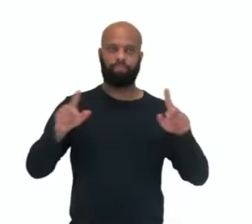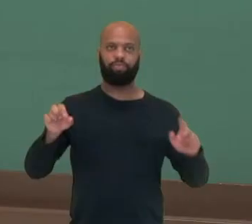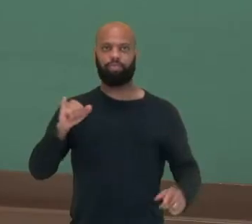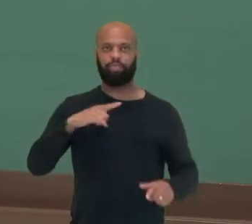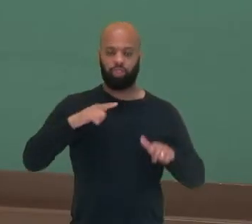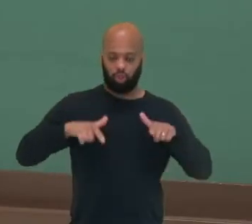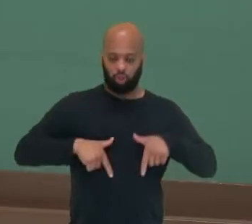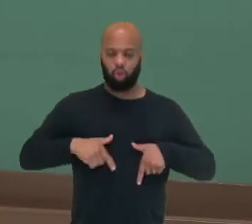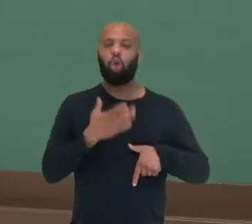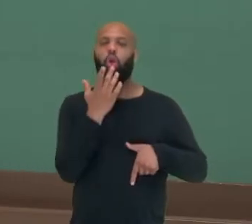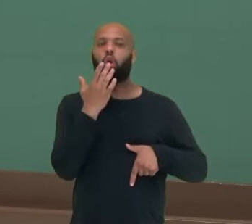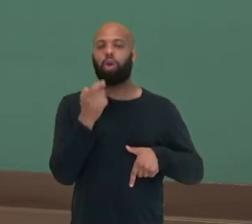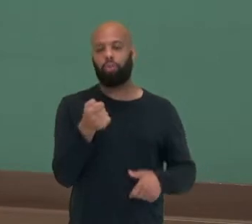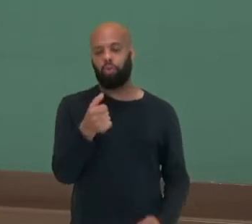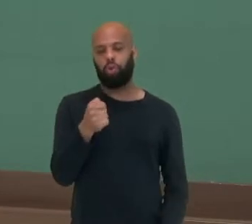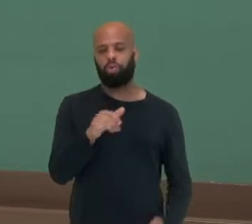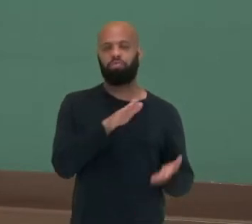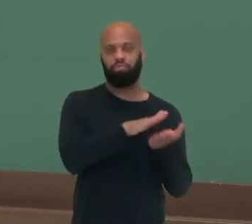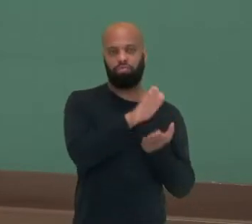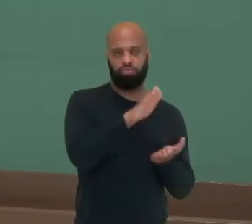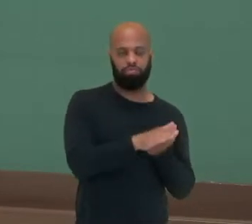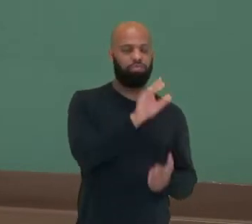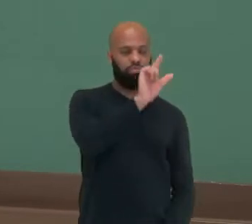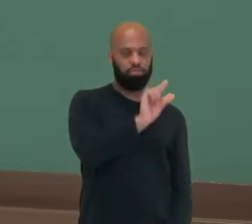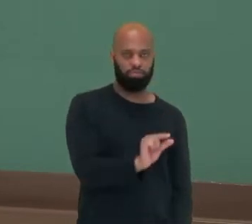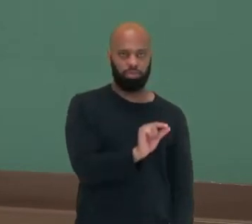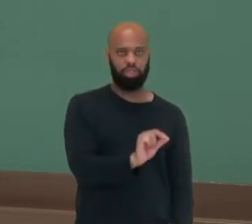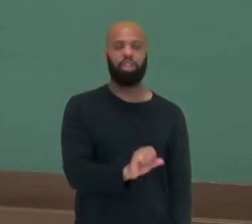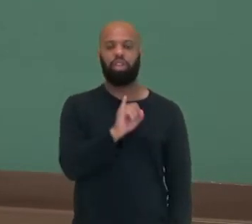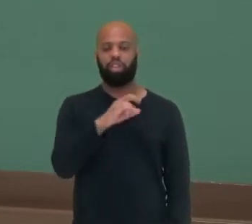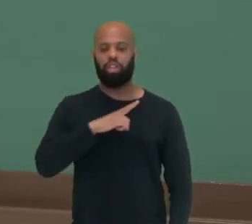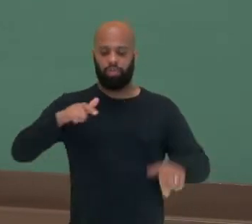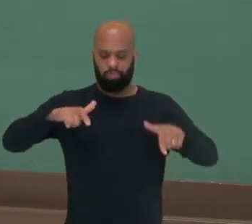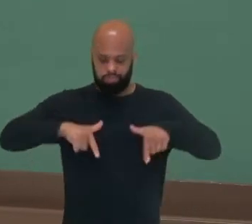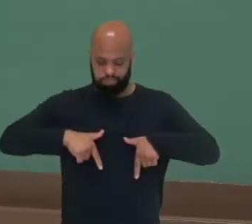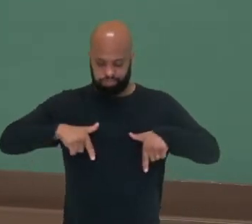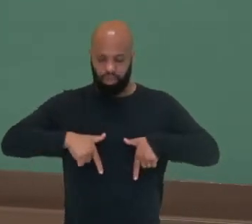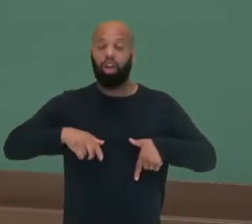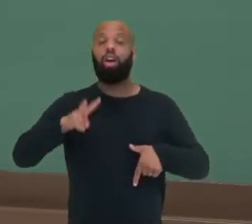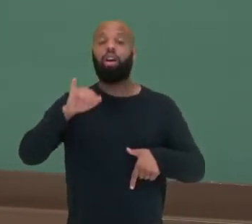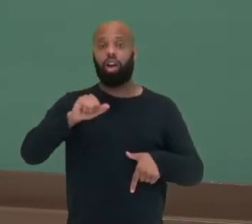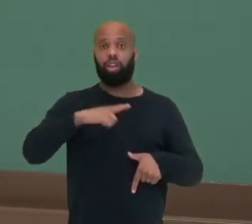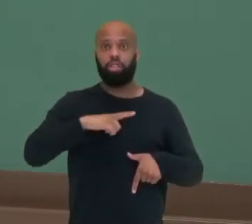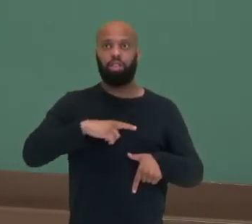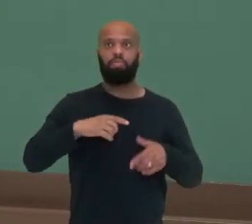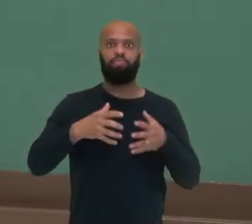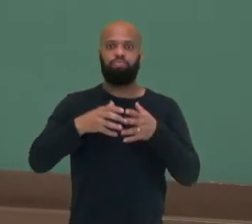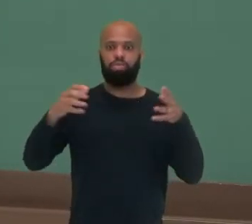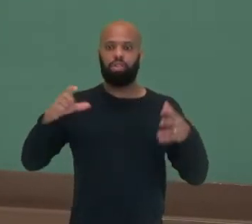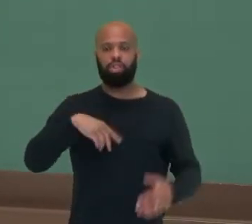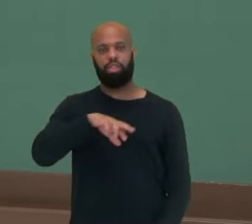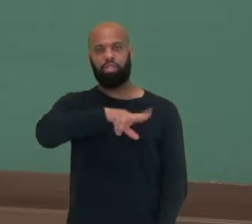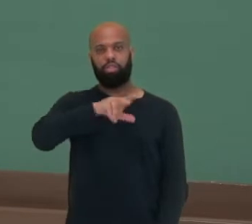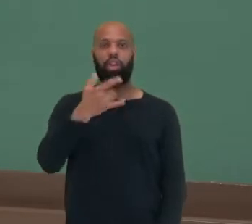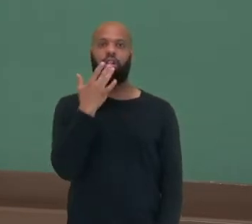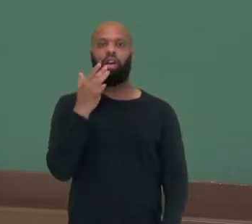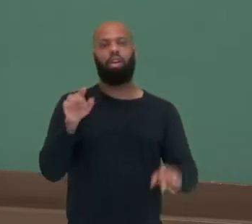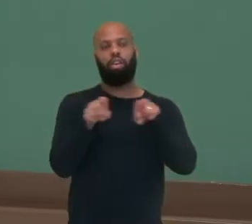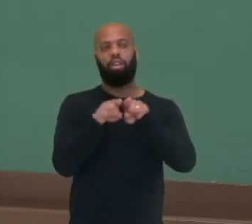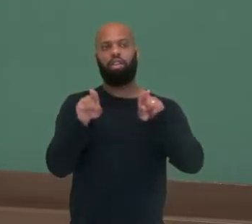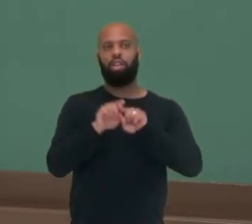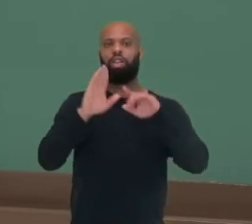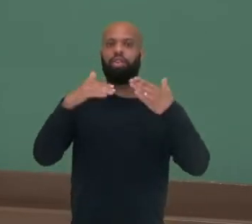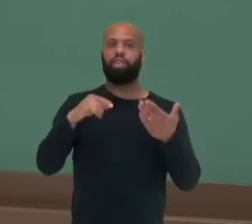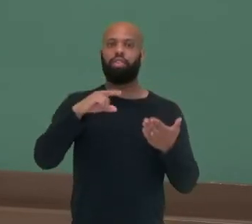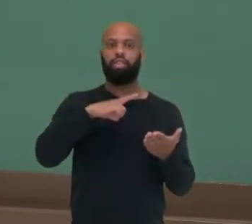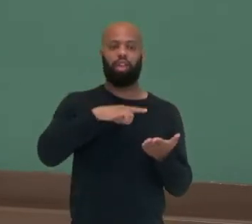cores, consequentemente, os custos são menores. Se a estampa é maior, tem diversas cores, o